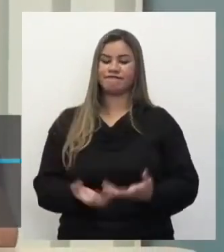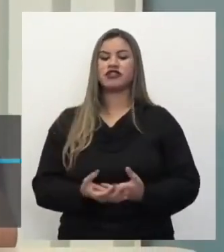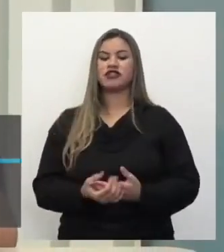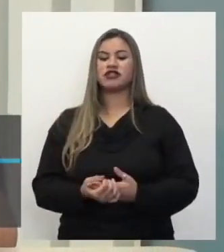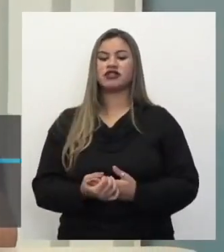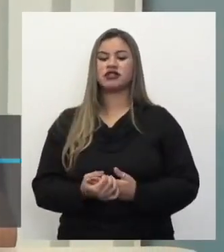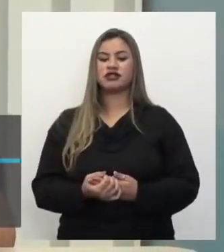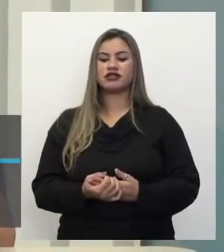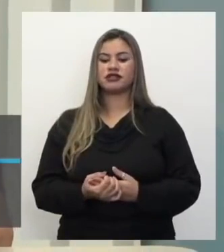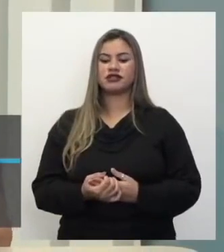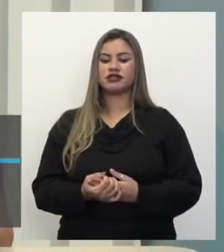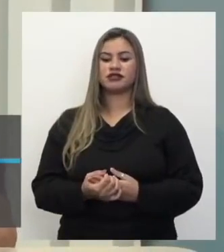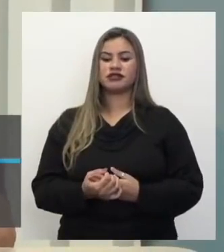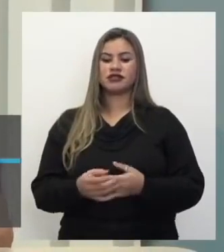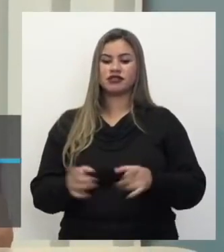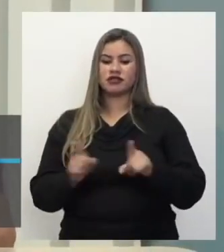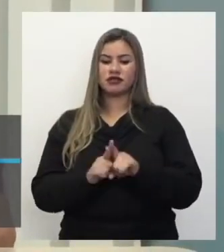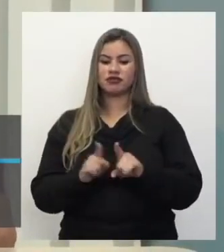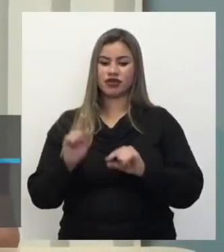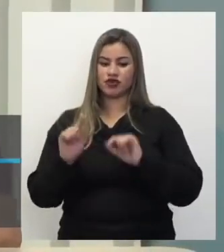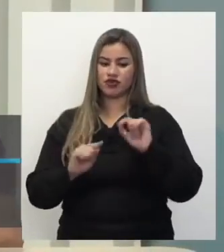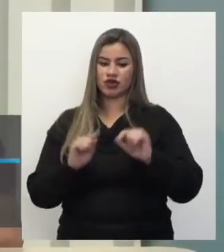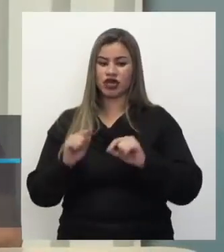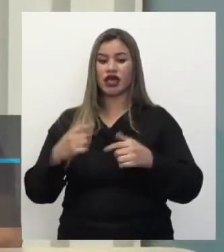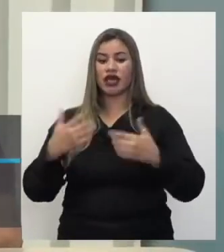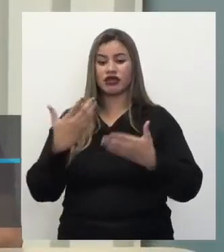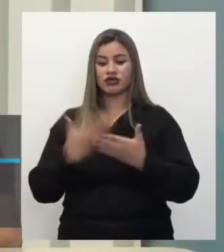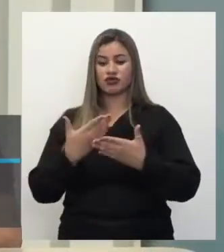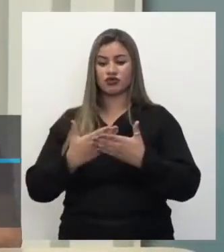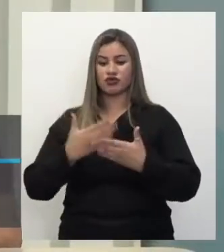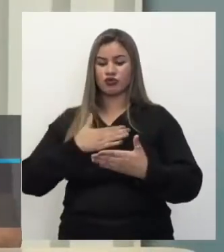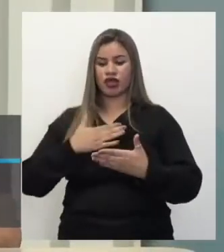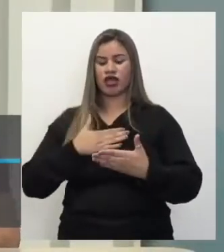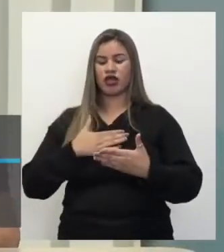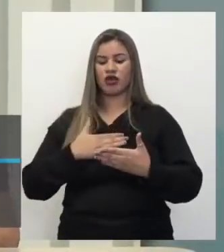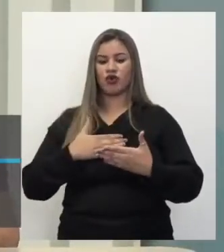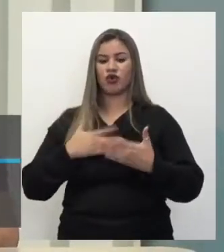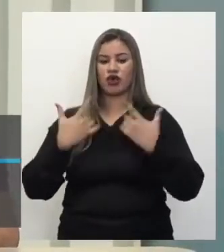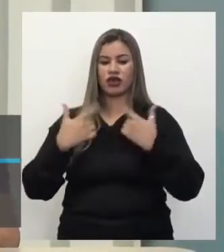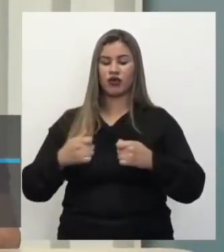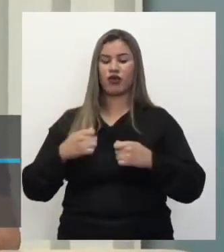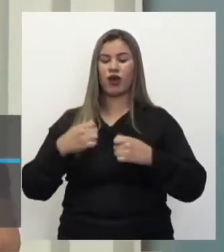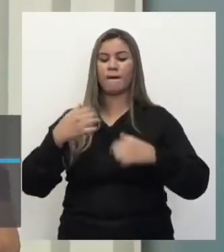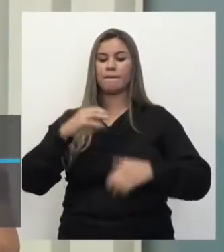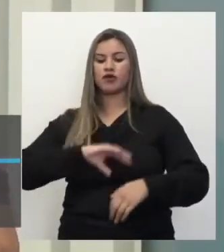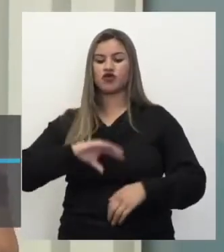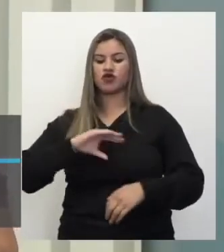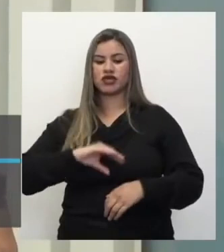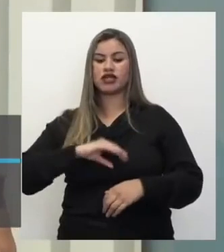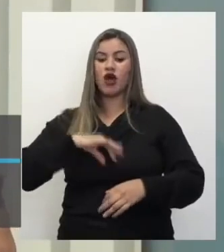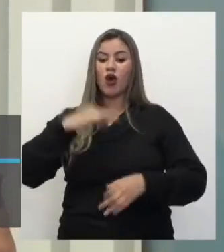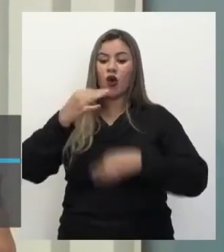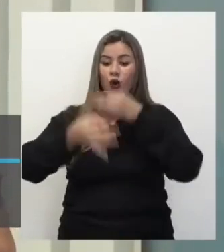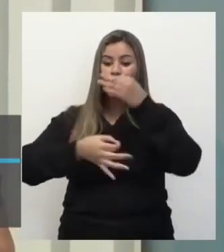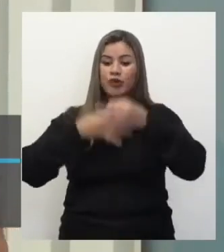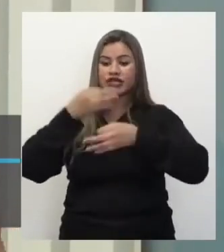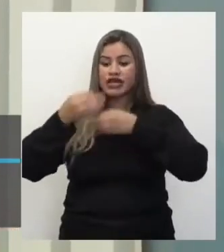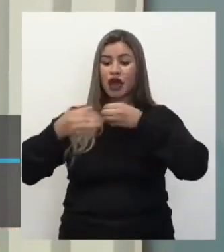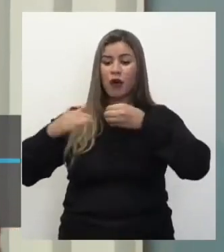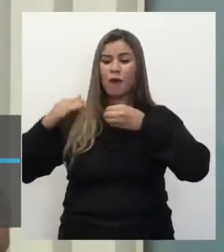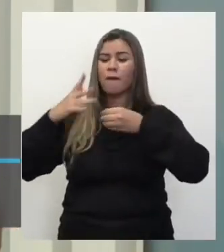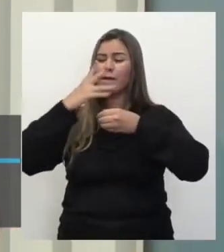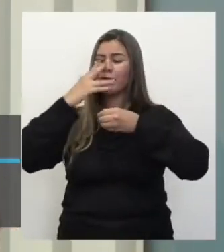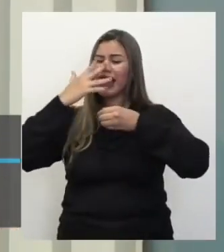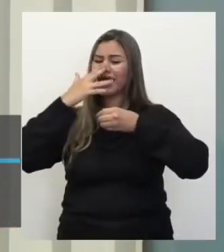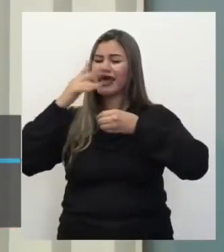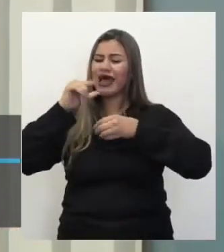que eu uso nas minhas aulas de língua portuguesa, né, professora? Assim, que opinião é o método mais raso de conhecimento. Opinião sim, todo